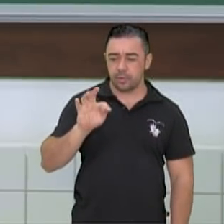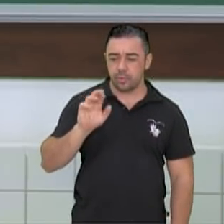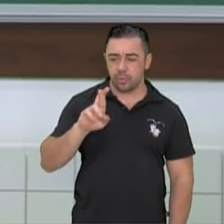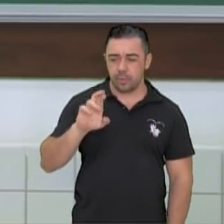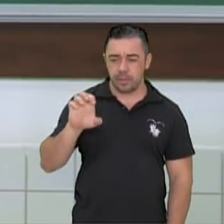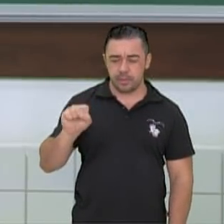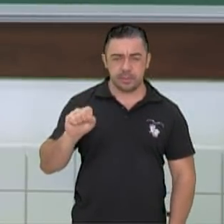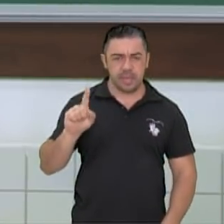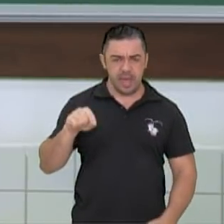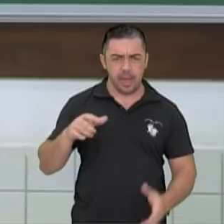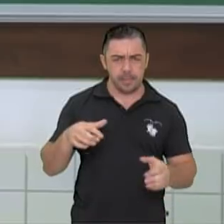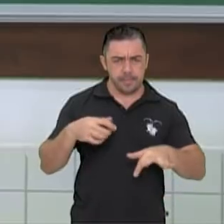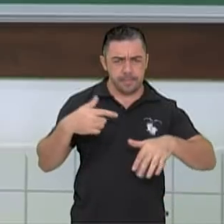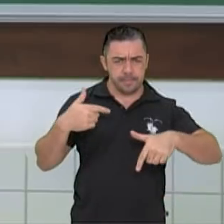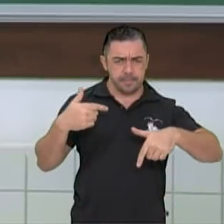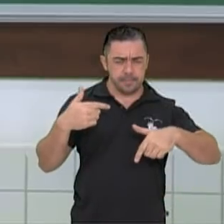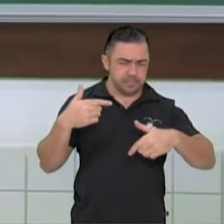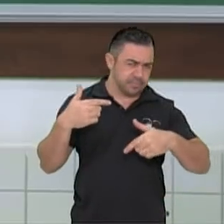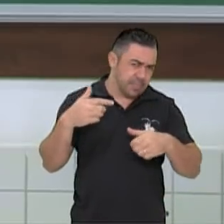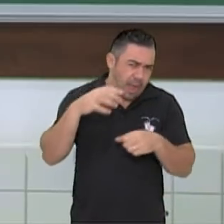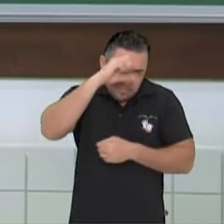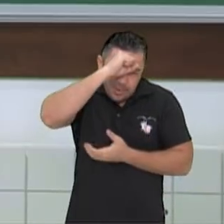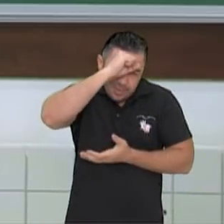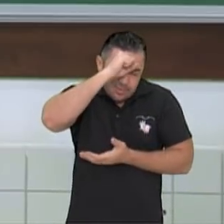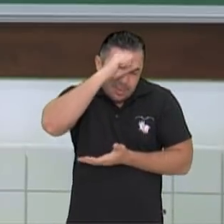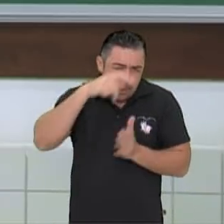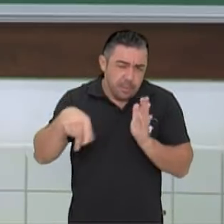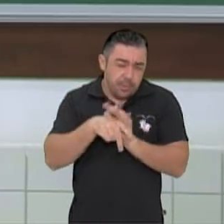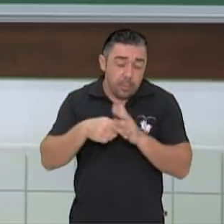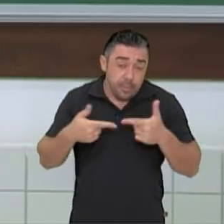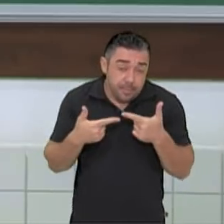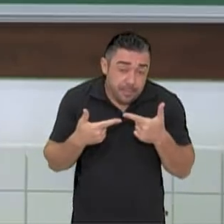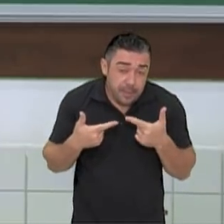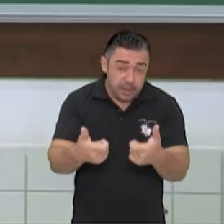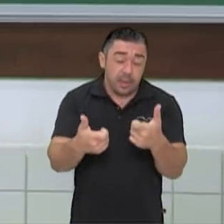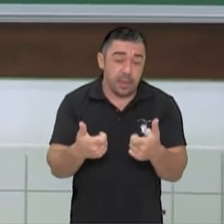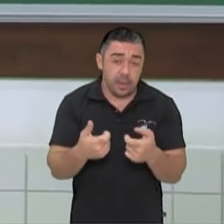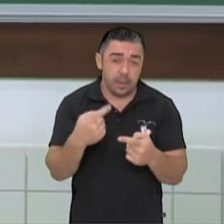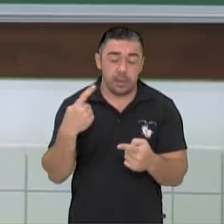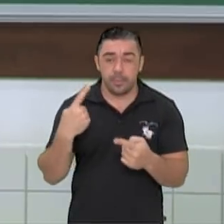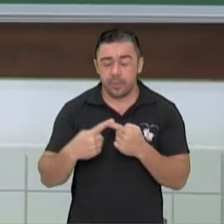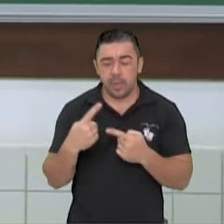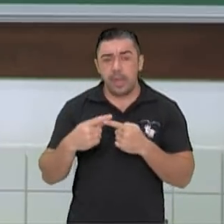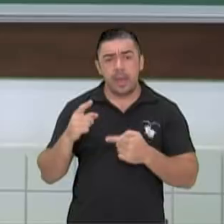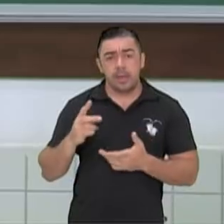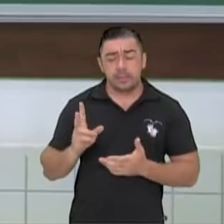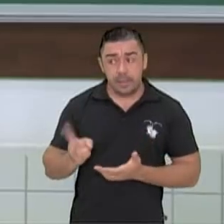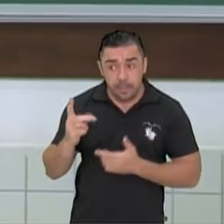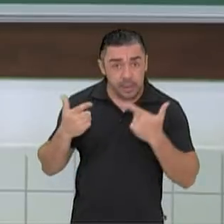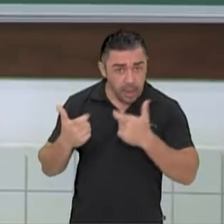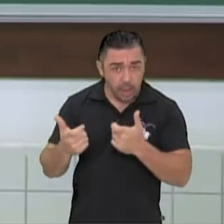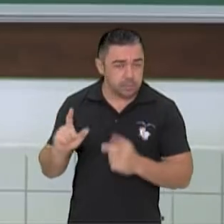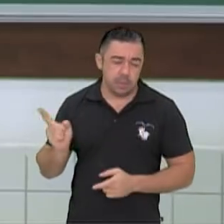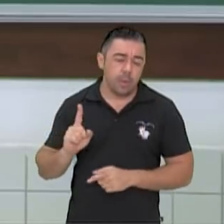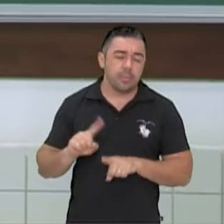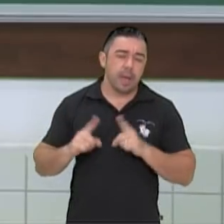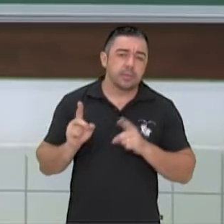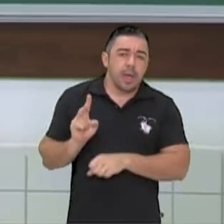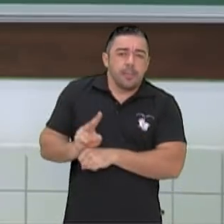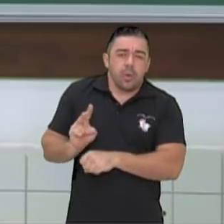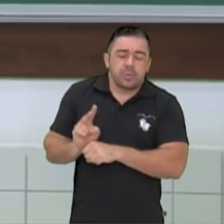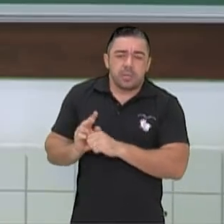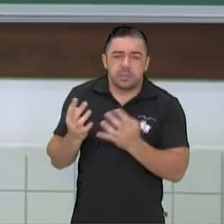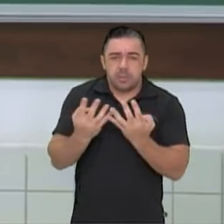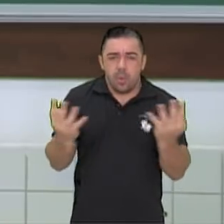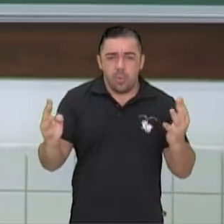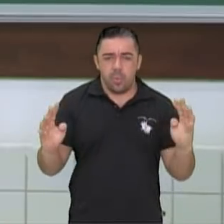A guerra era uma forma de uma atividade militar, não tinha-se guerra sempre, e comentamos na aula passada, quem